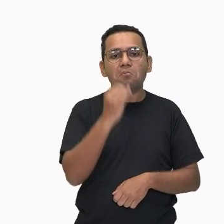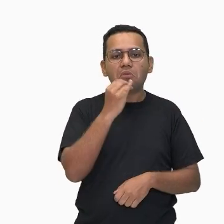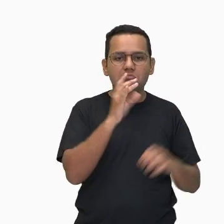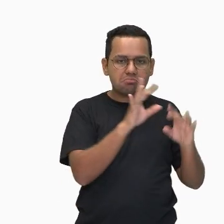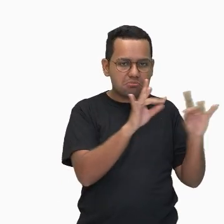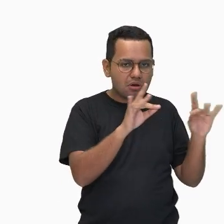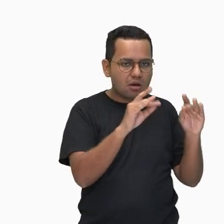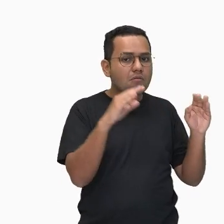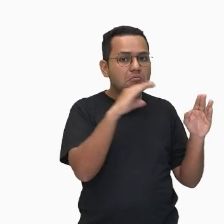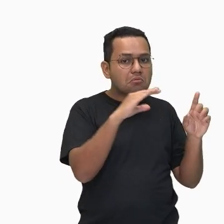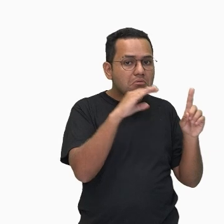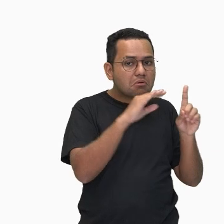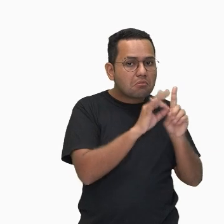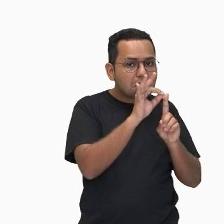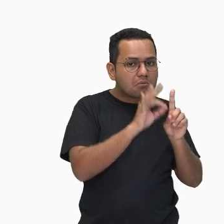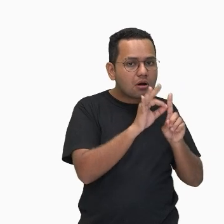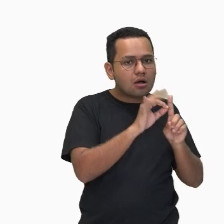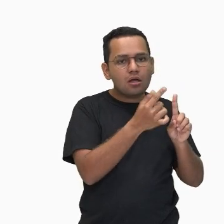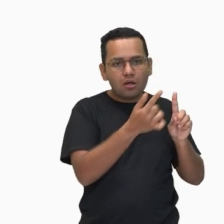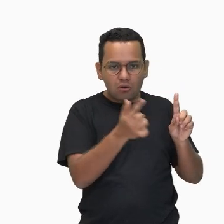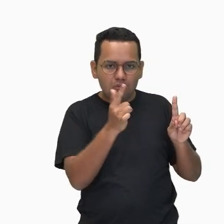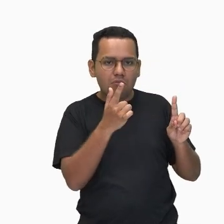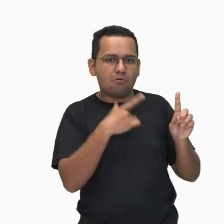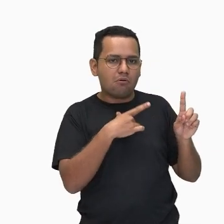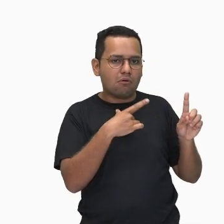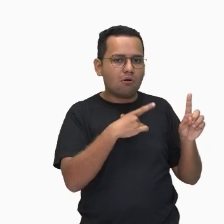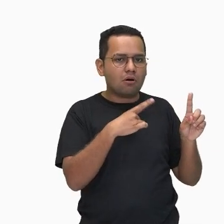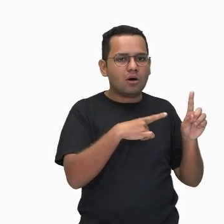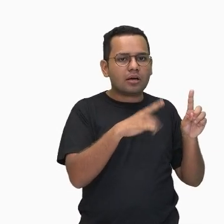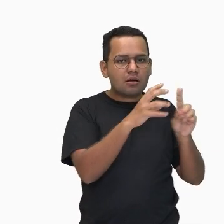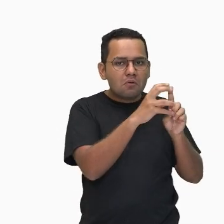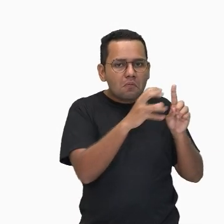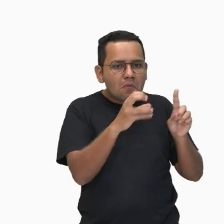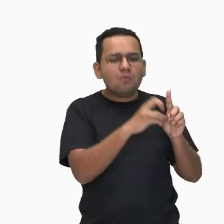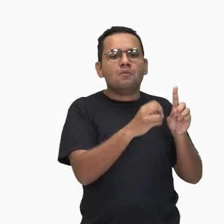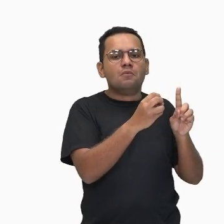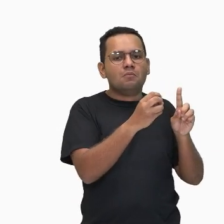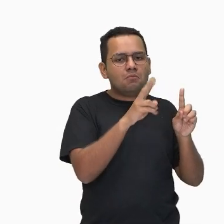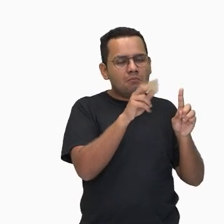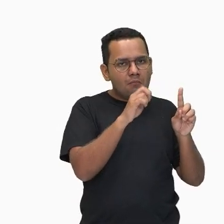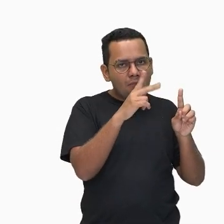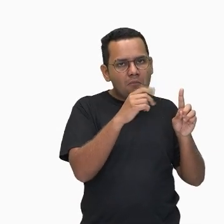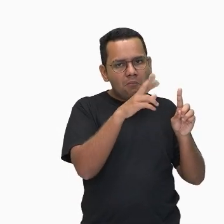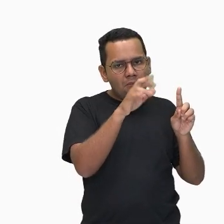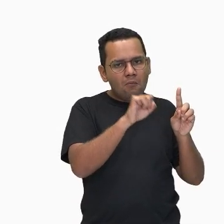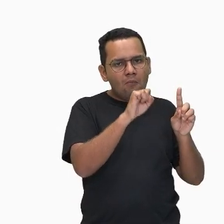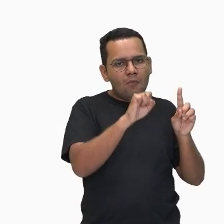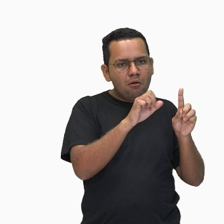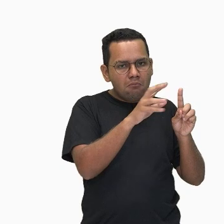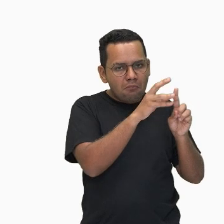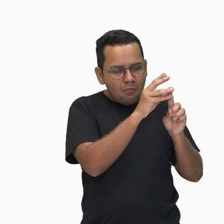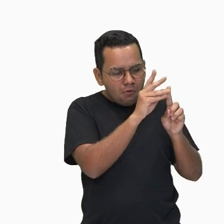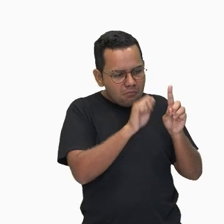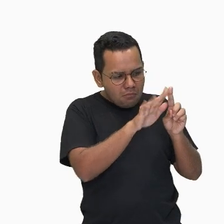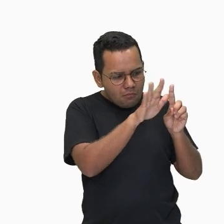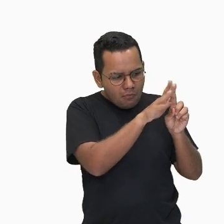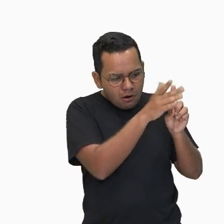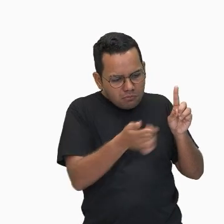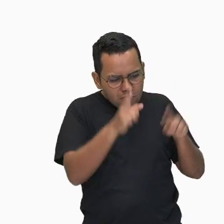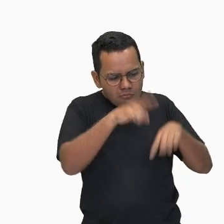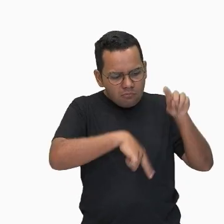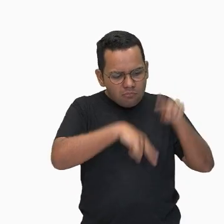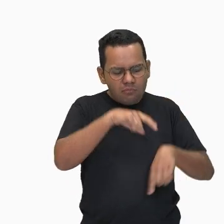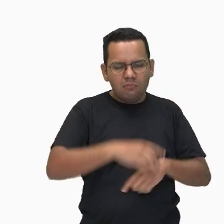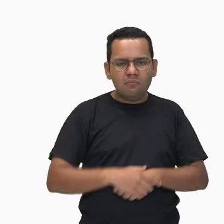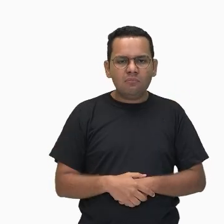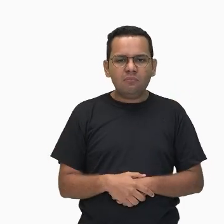são recolhidos em outro recipiente. Antes de prosseguir sobre a explicação desse método, eu quero